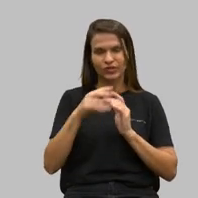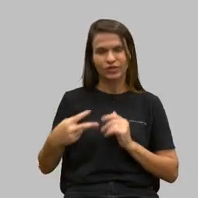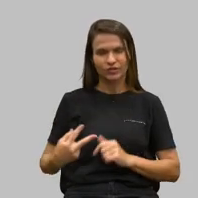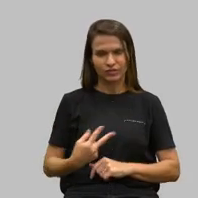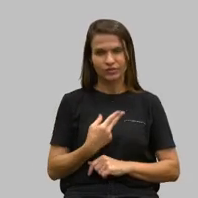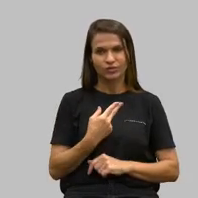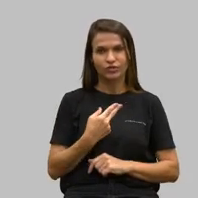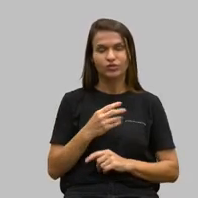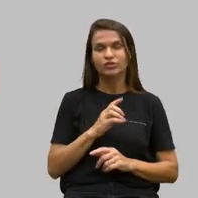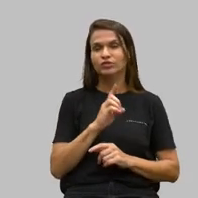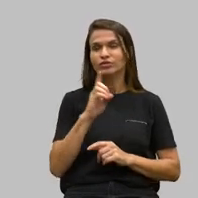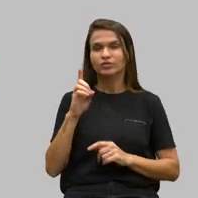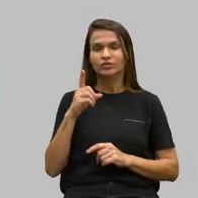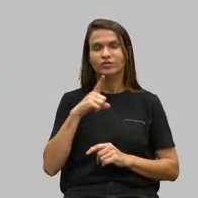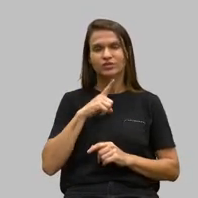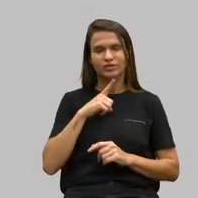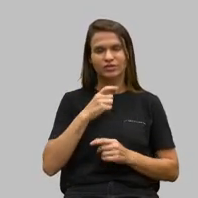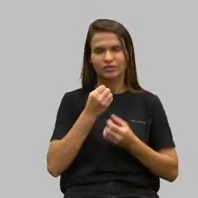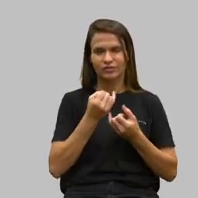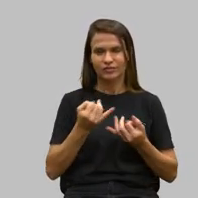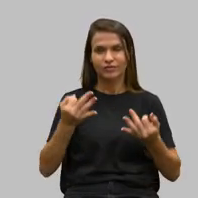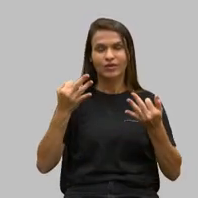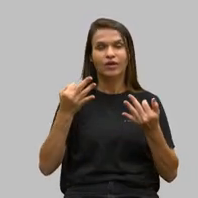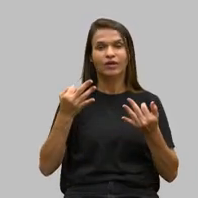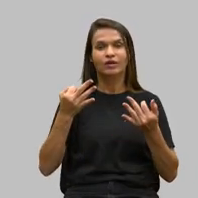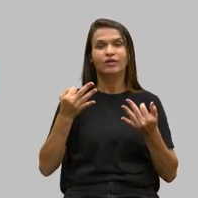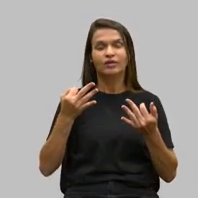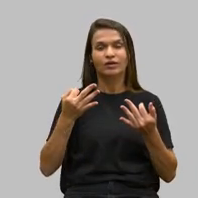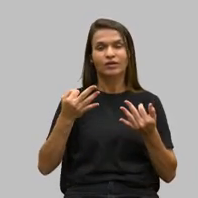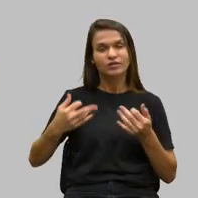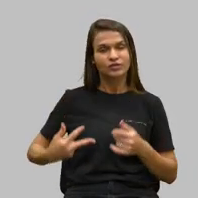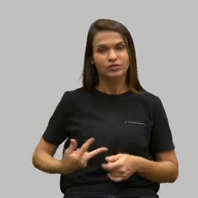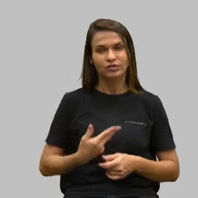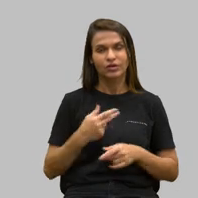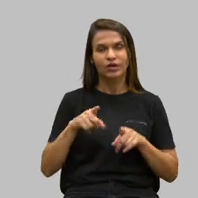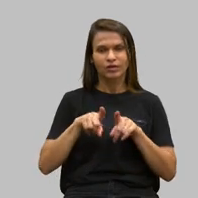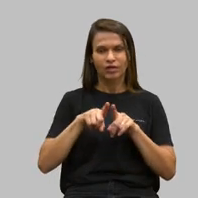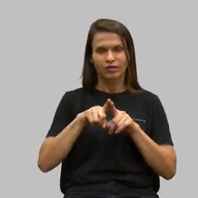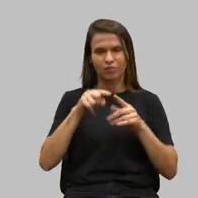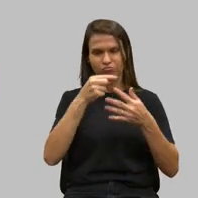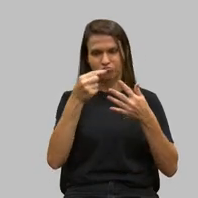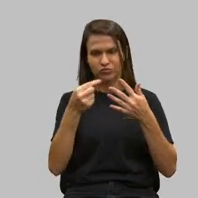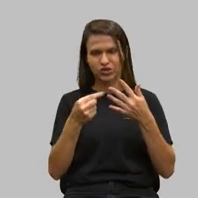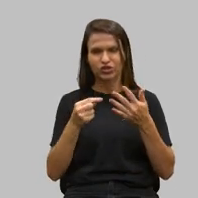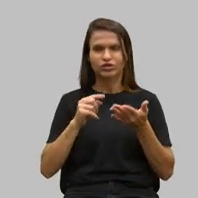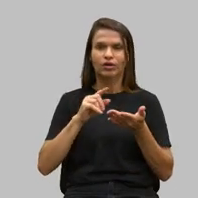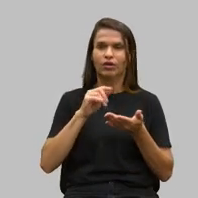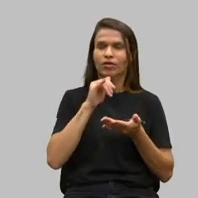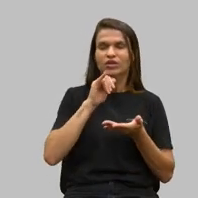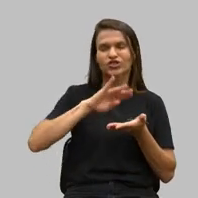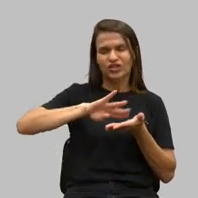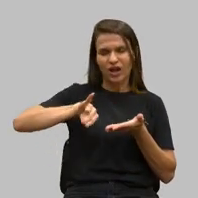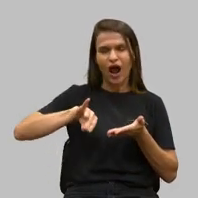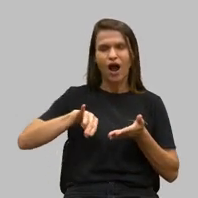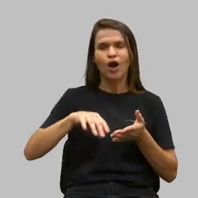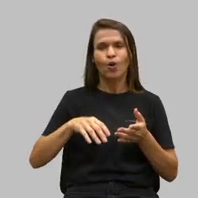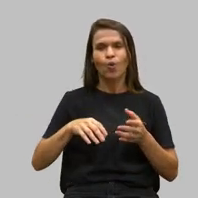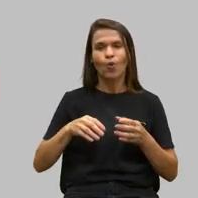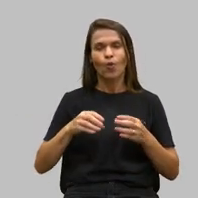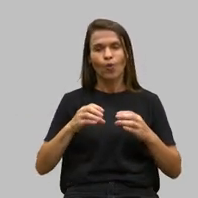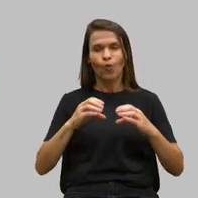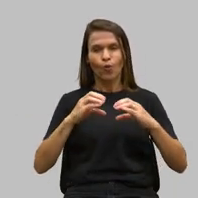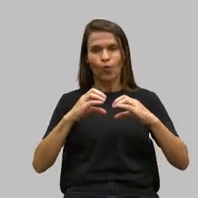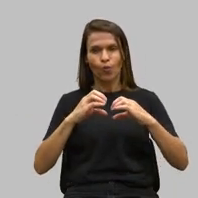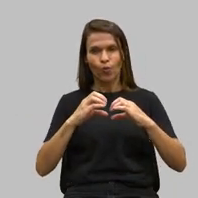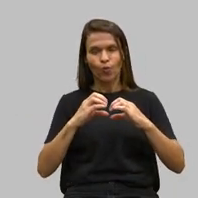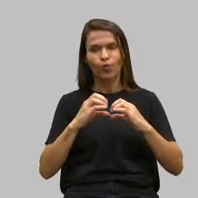à direita, como esterectomia, por exemplo, a anexectomia, que é tirar o útero junto com o anexo, hérnia,